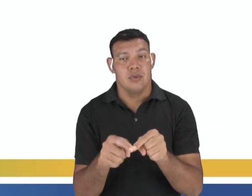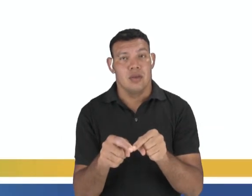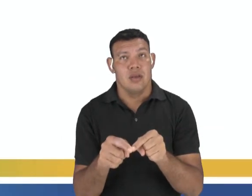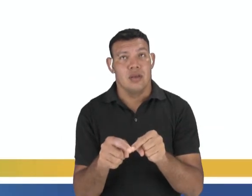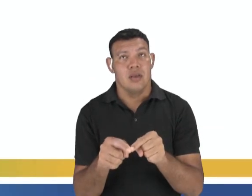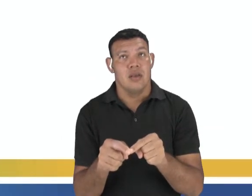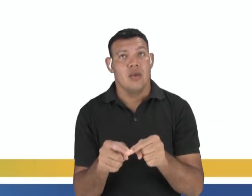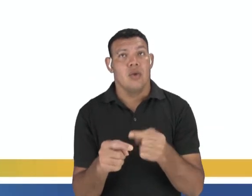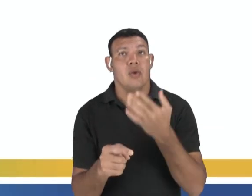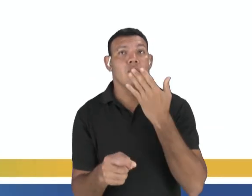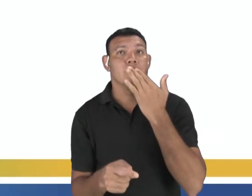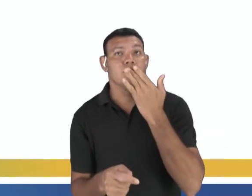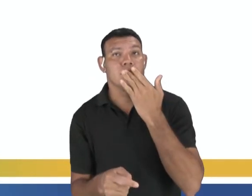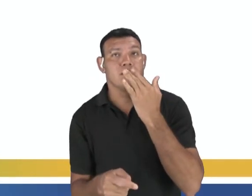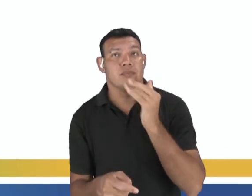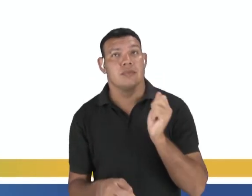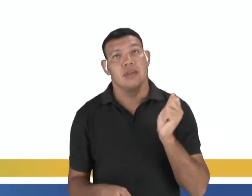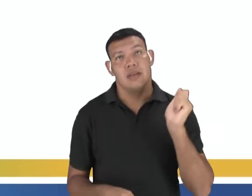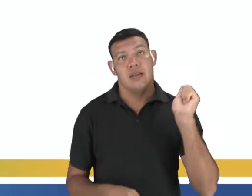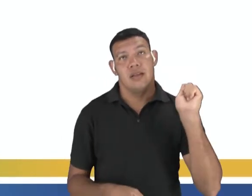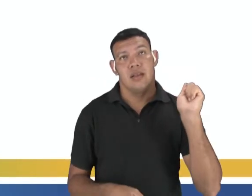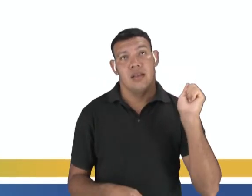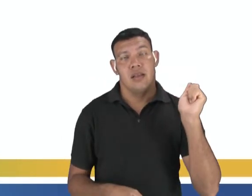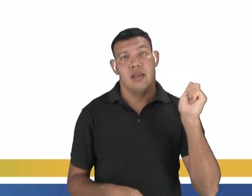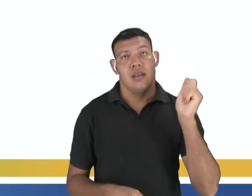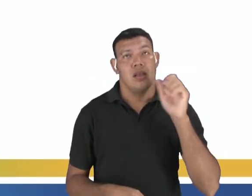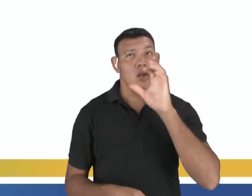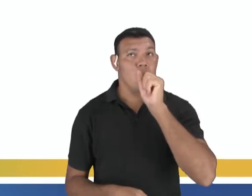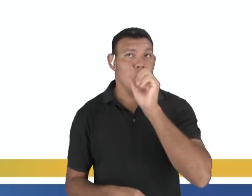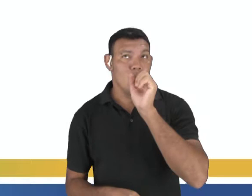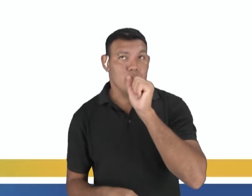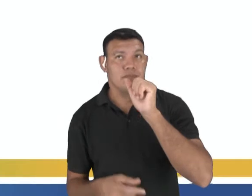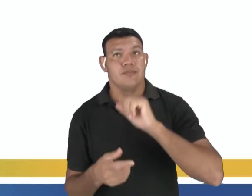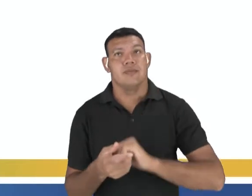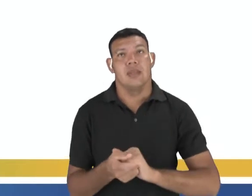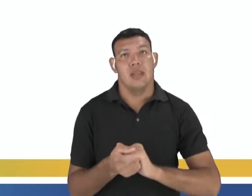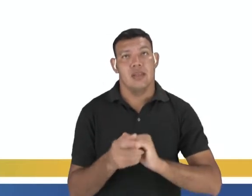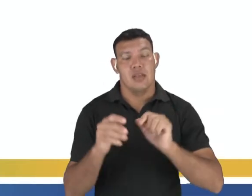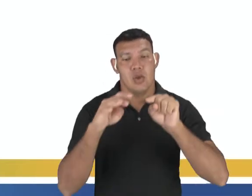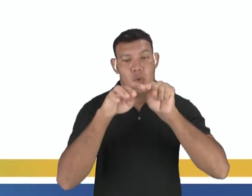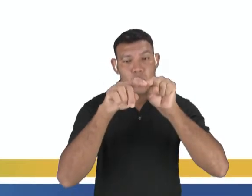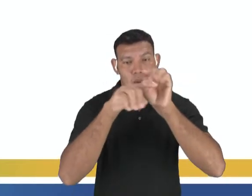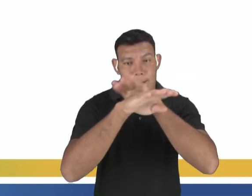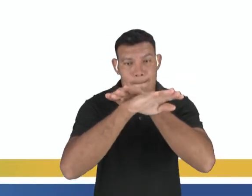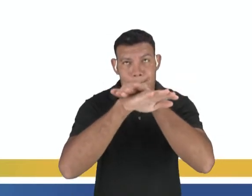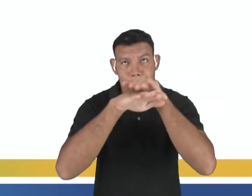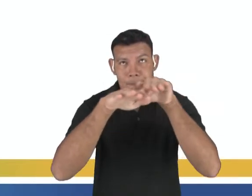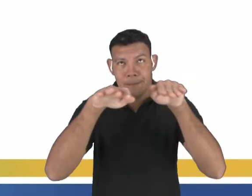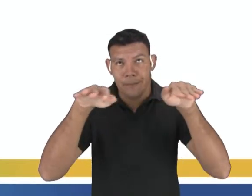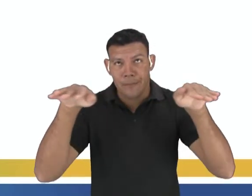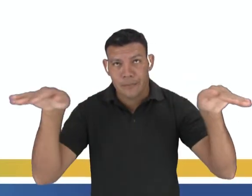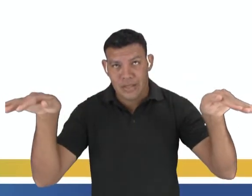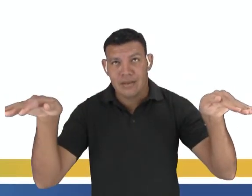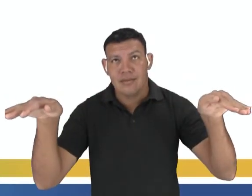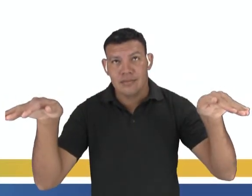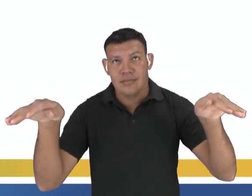circunferência pelo diâmetro, eu vou ter o valor de π, tá? Lembrando que o diâmetro é esse segmento de reta que